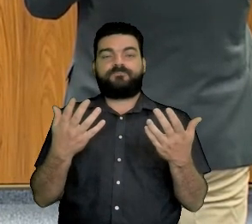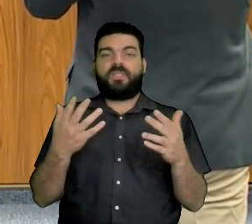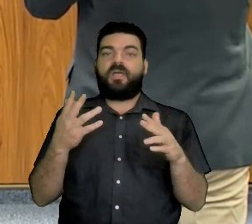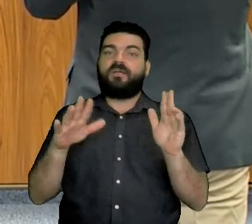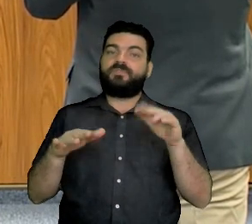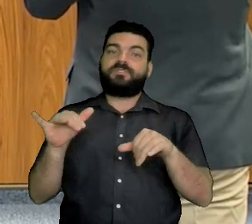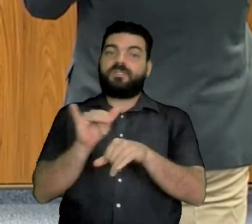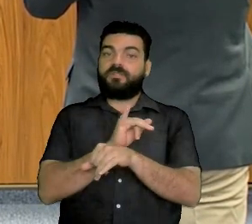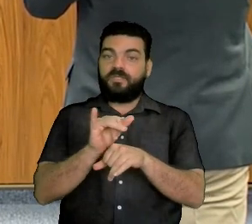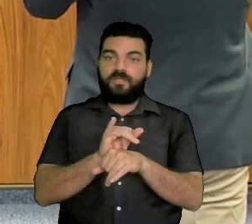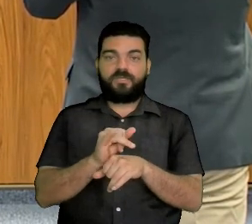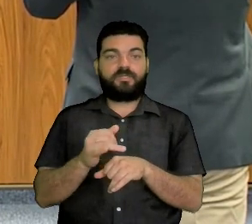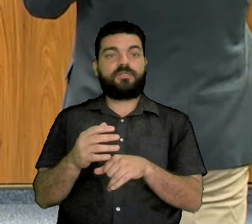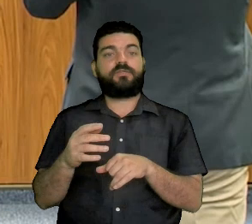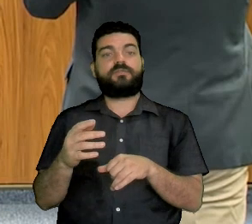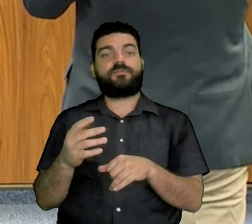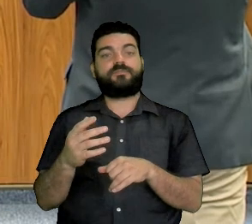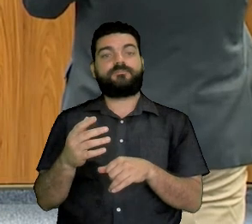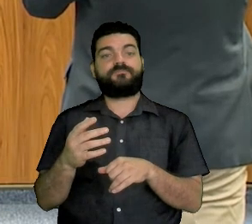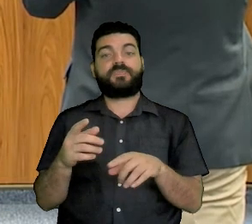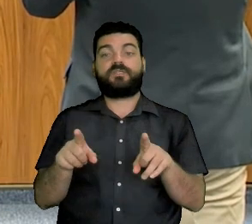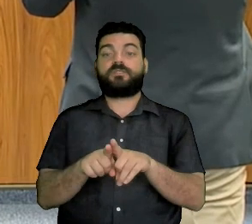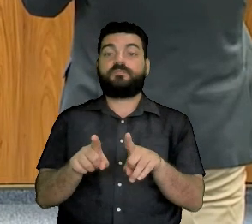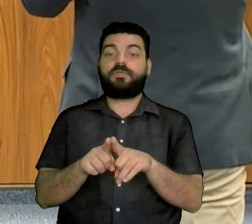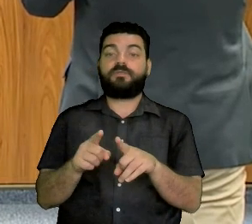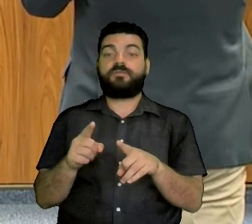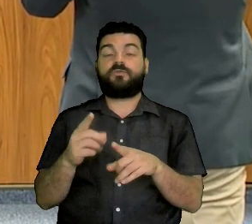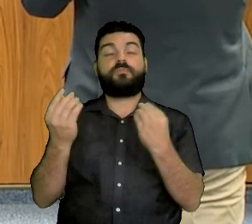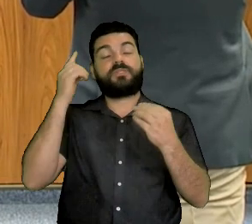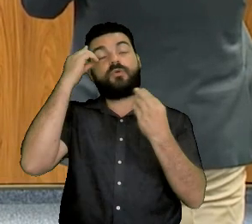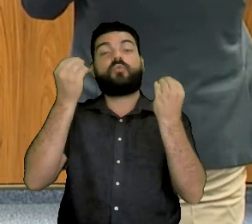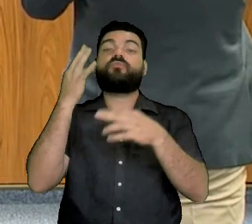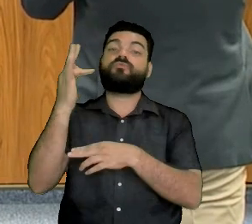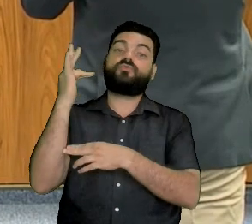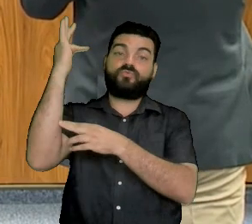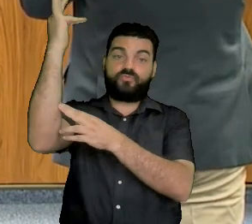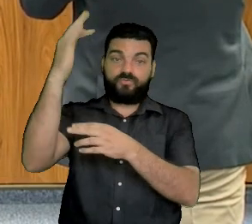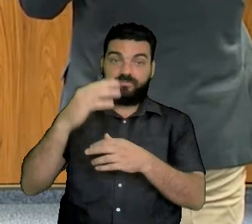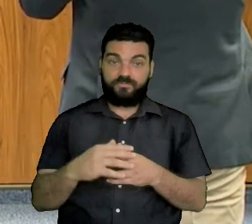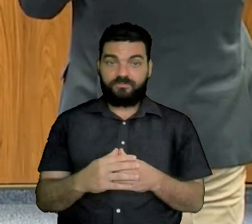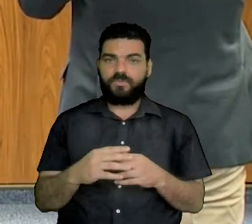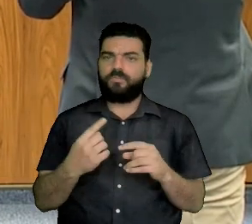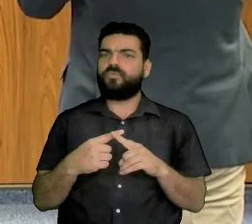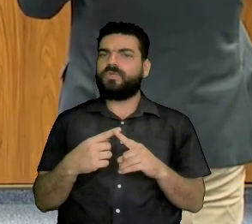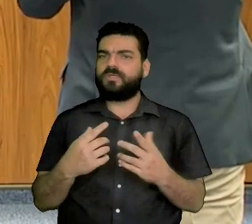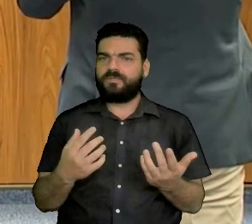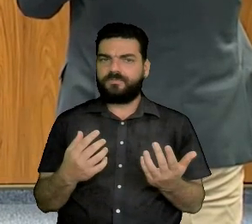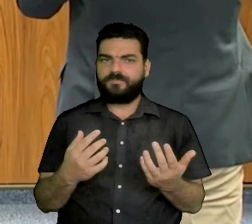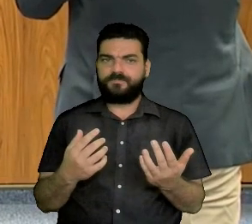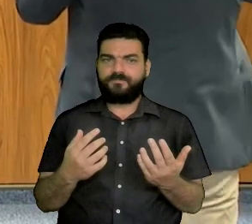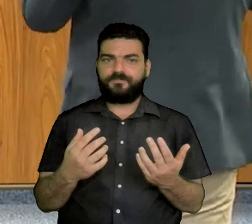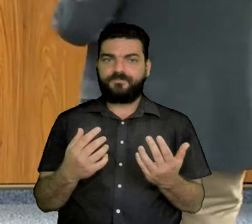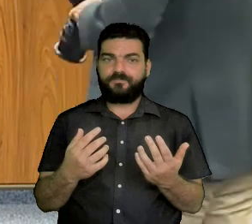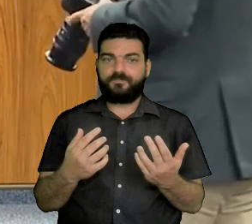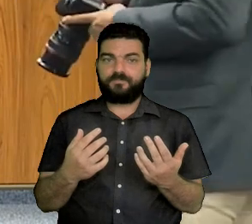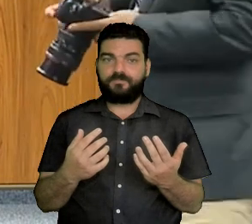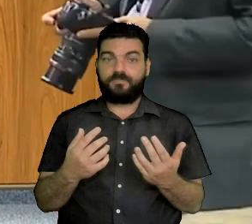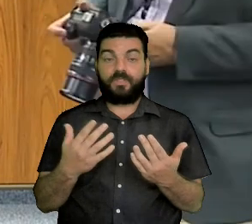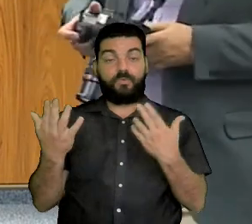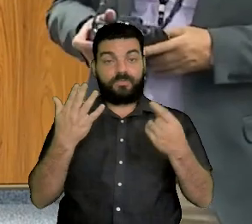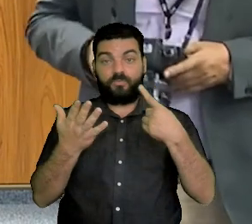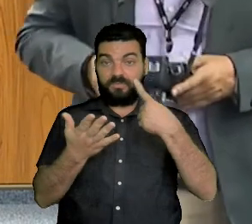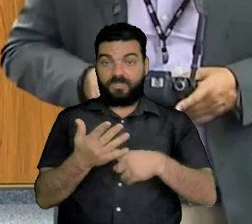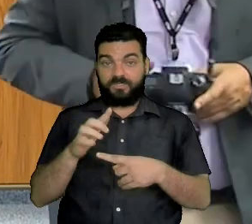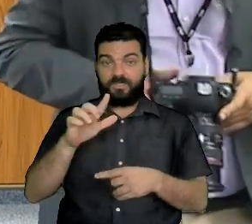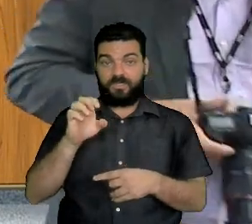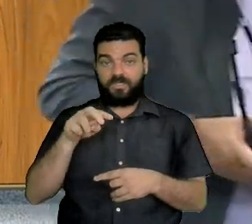soluções consensuais, mas também ao futuro. Por quê? Porque é a partir do acordo de